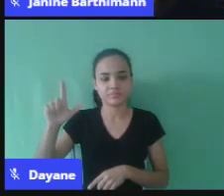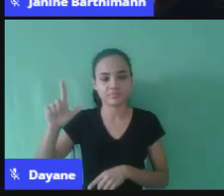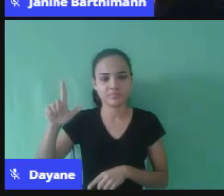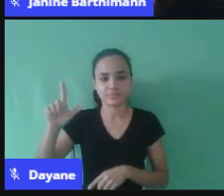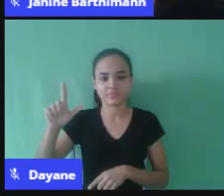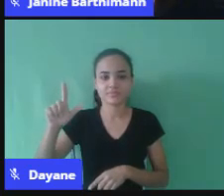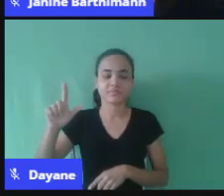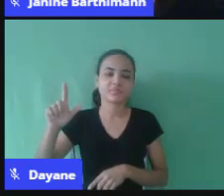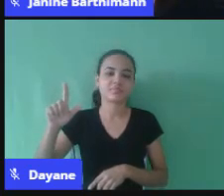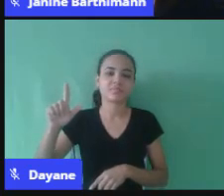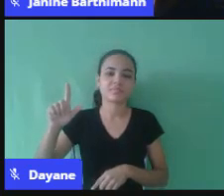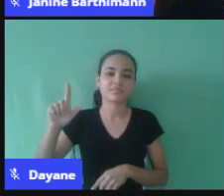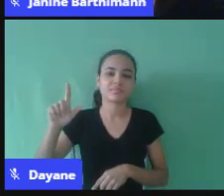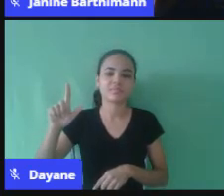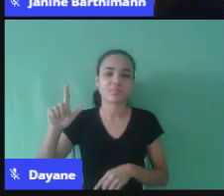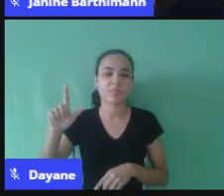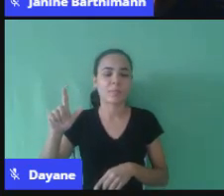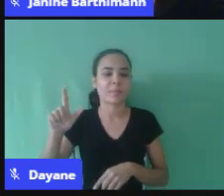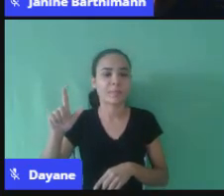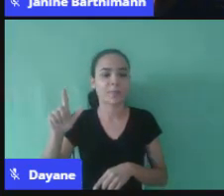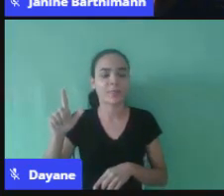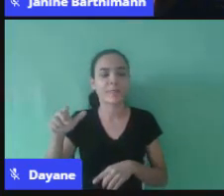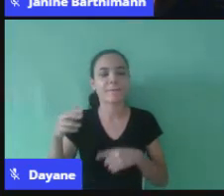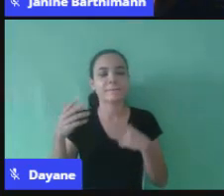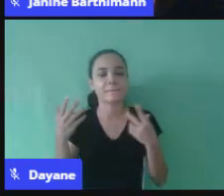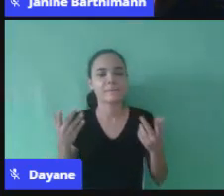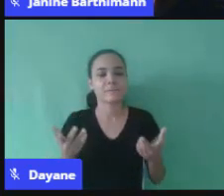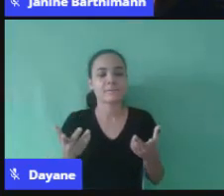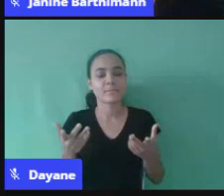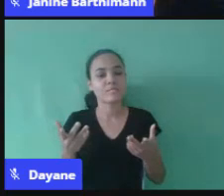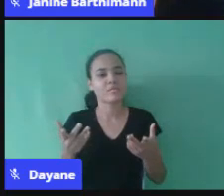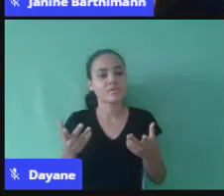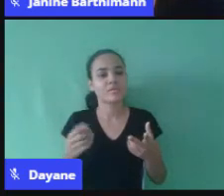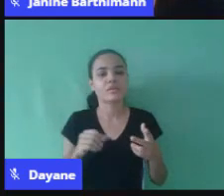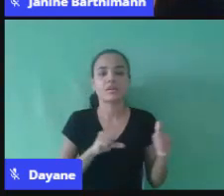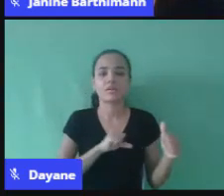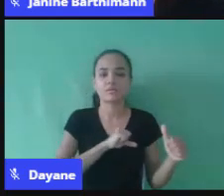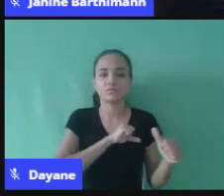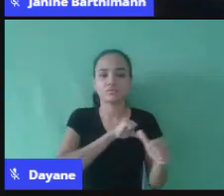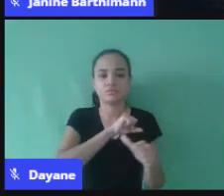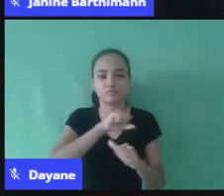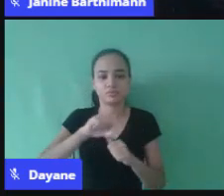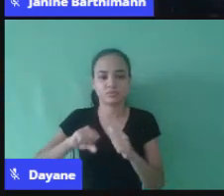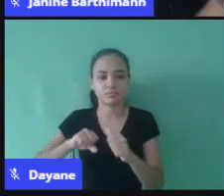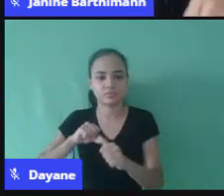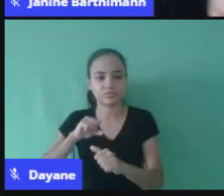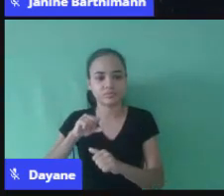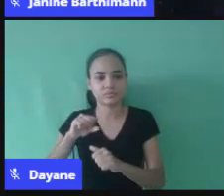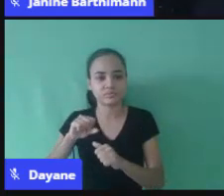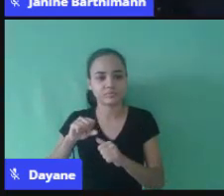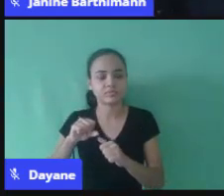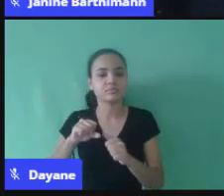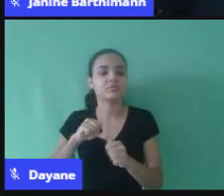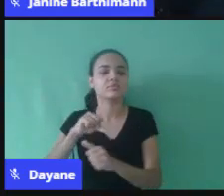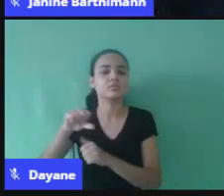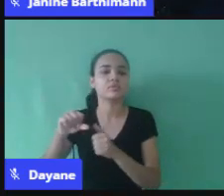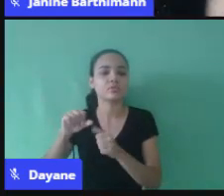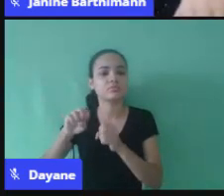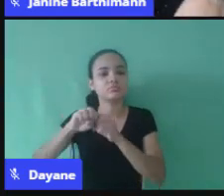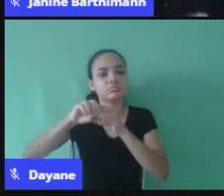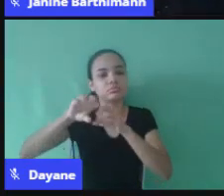maneira virtual, e na transição, pensando para o híbrido, vão continuar, por muito tempo.